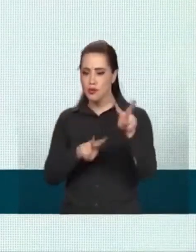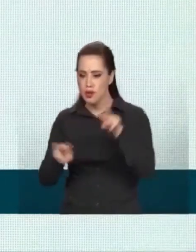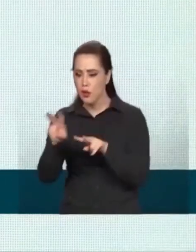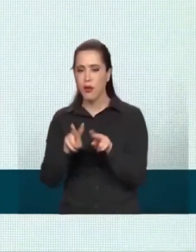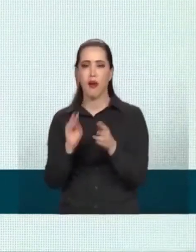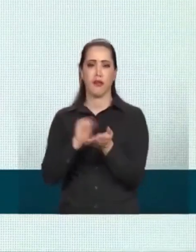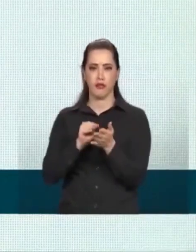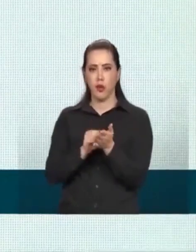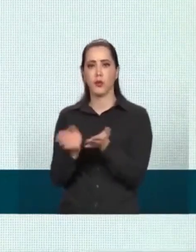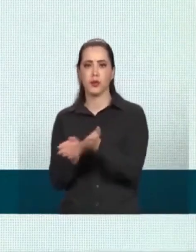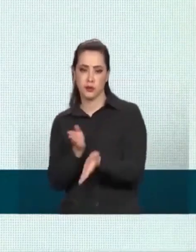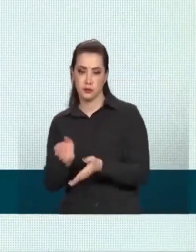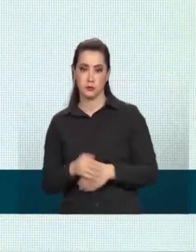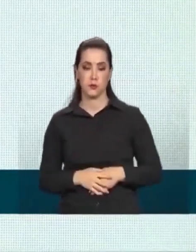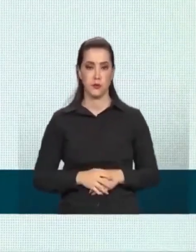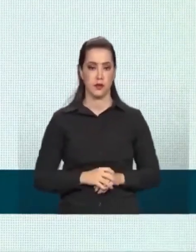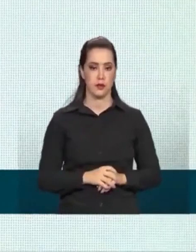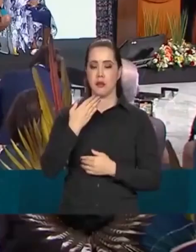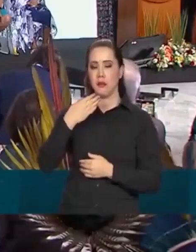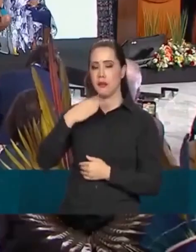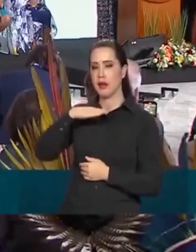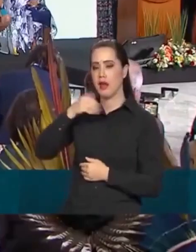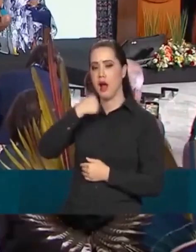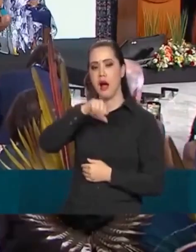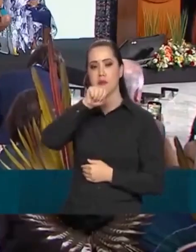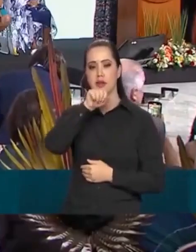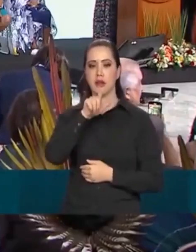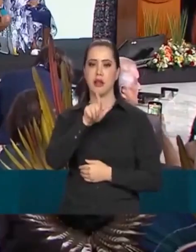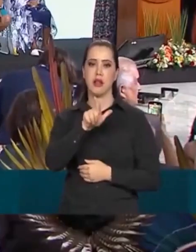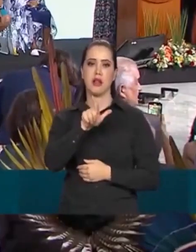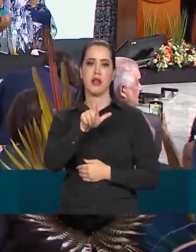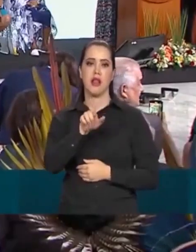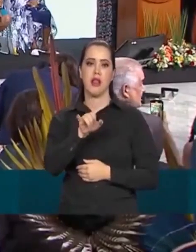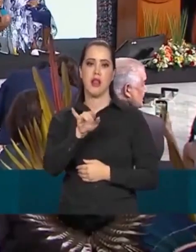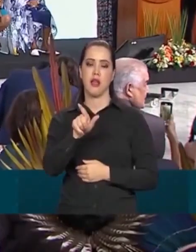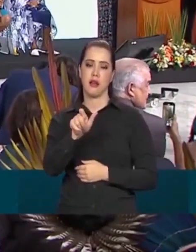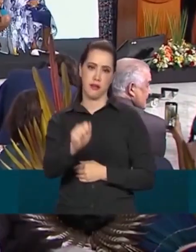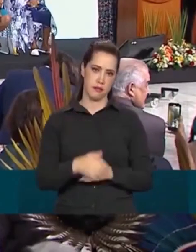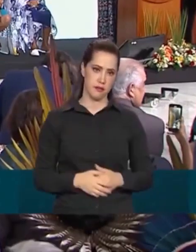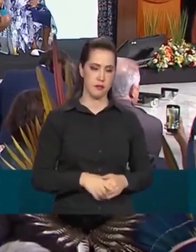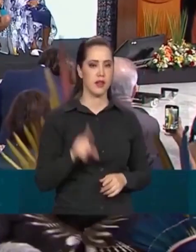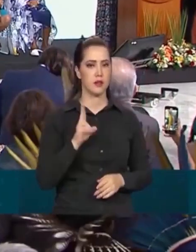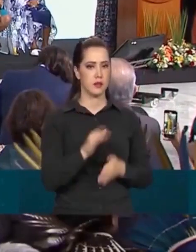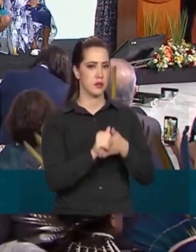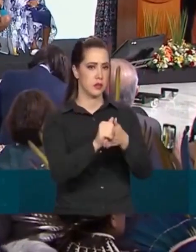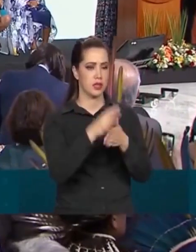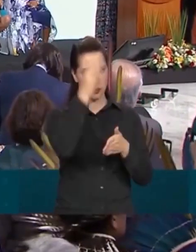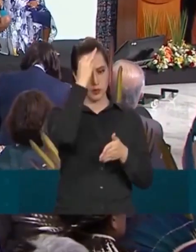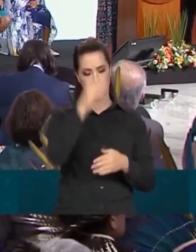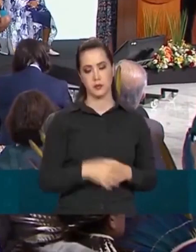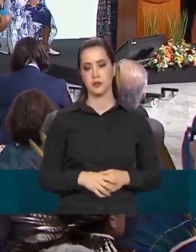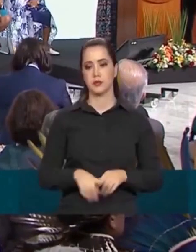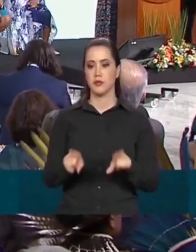africana povos de terreiros e ciganos segundo a nl entre as primeiras medidas que serão tomadas pelo